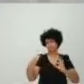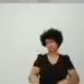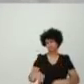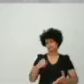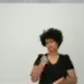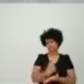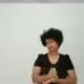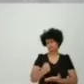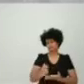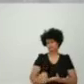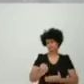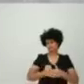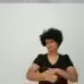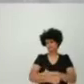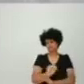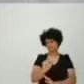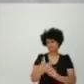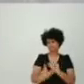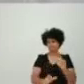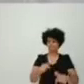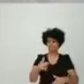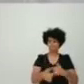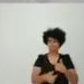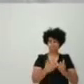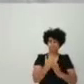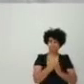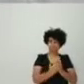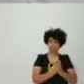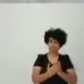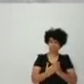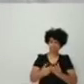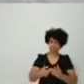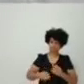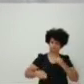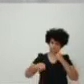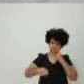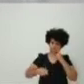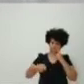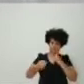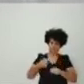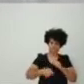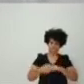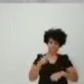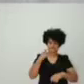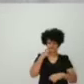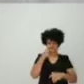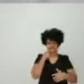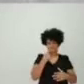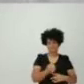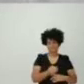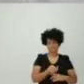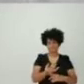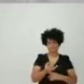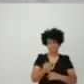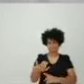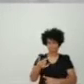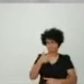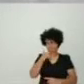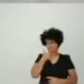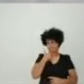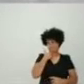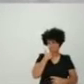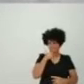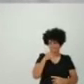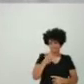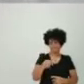o seu seu plano de negócios seu plano estratégico prevê ainda muitas e muitas vagas pras para